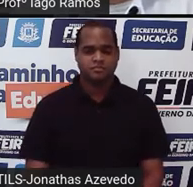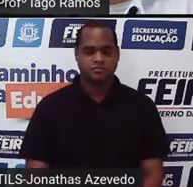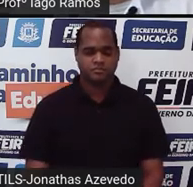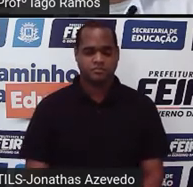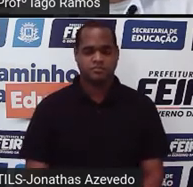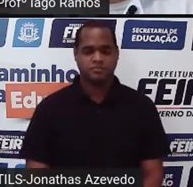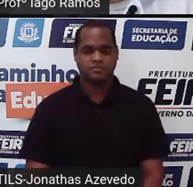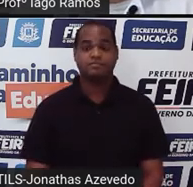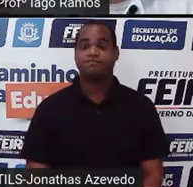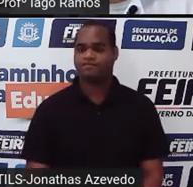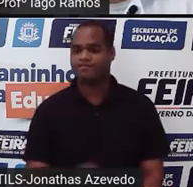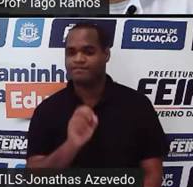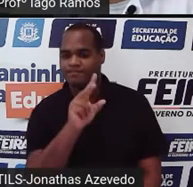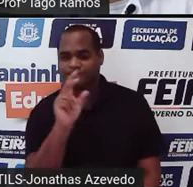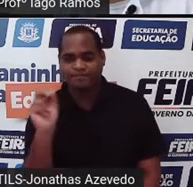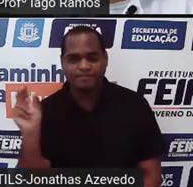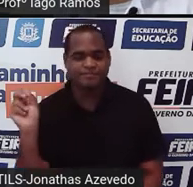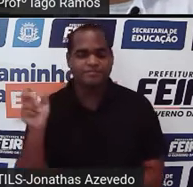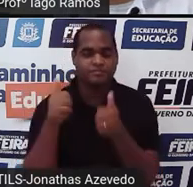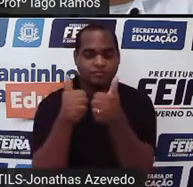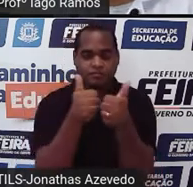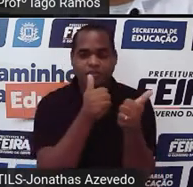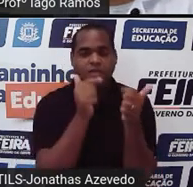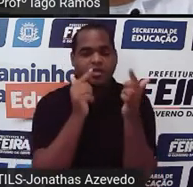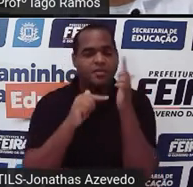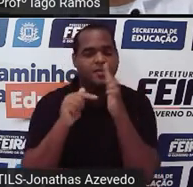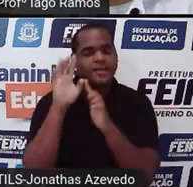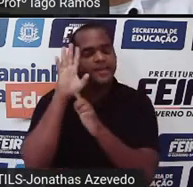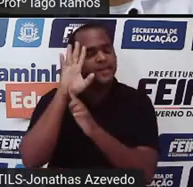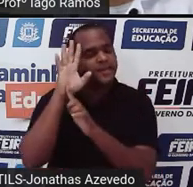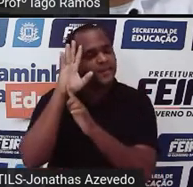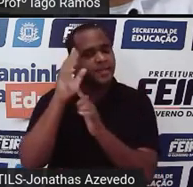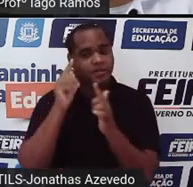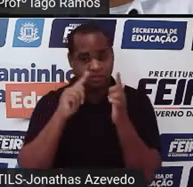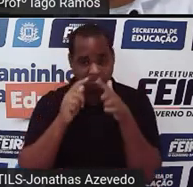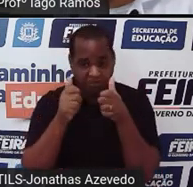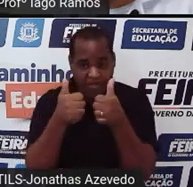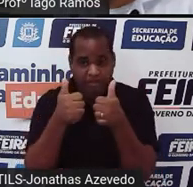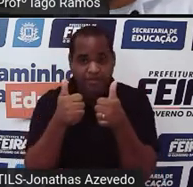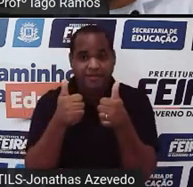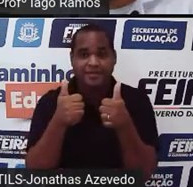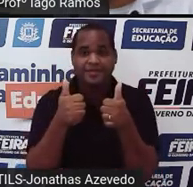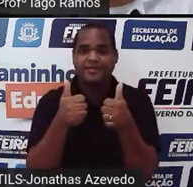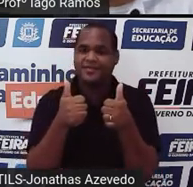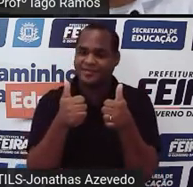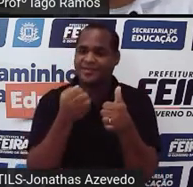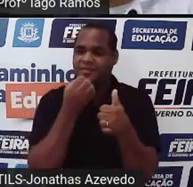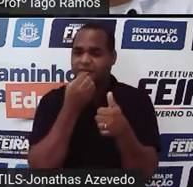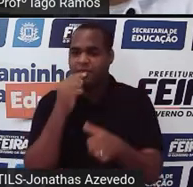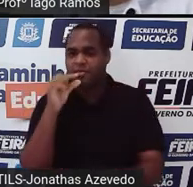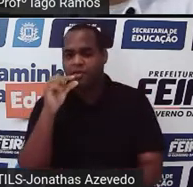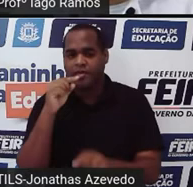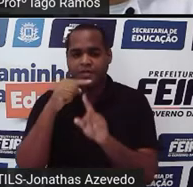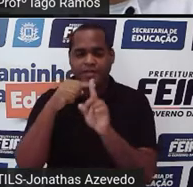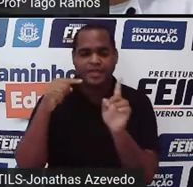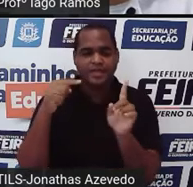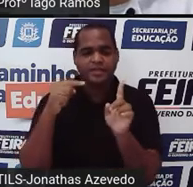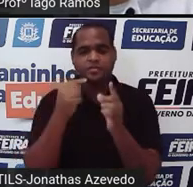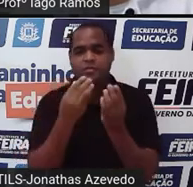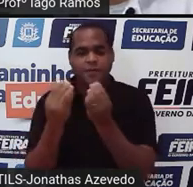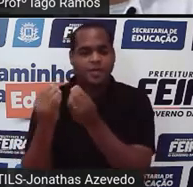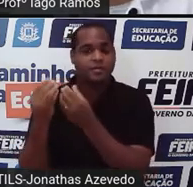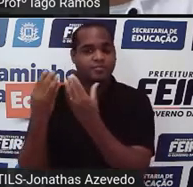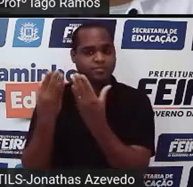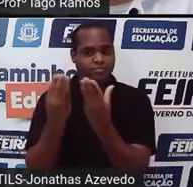e pronto fez aí a sua reflexão um pouco metade maioria